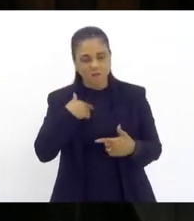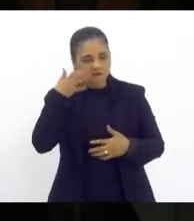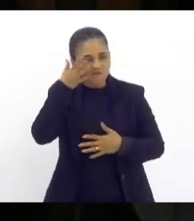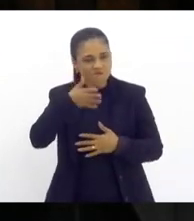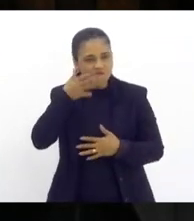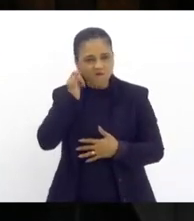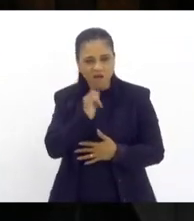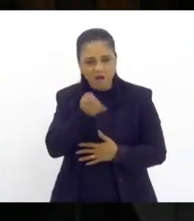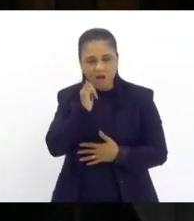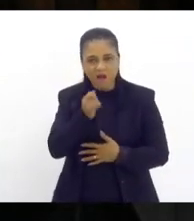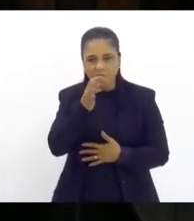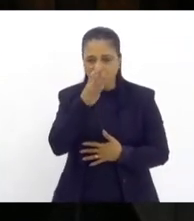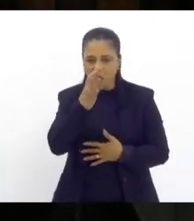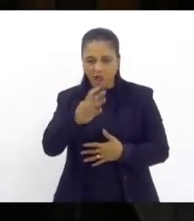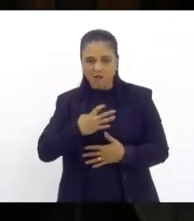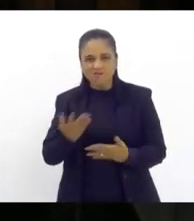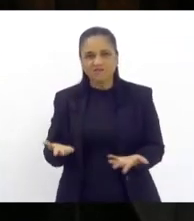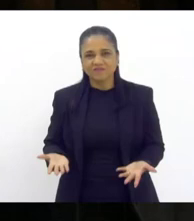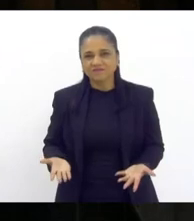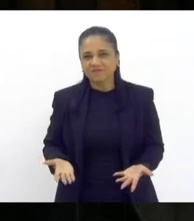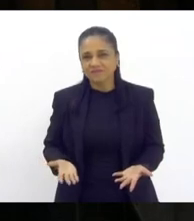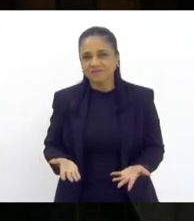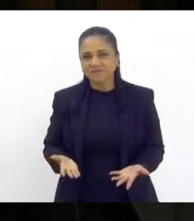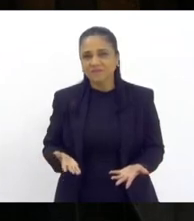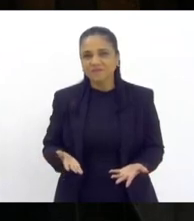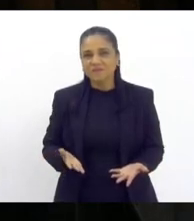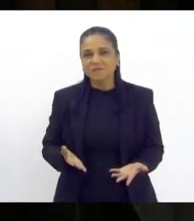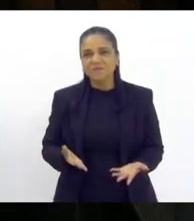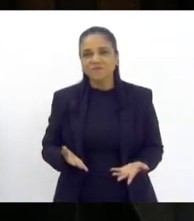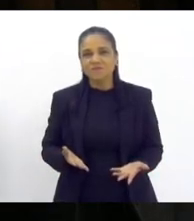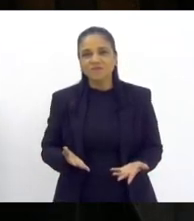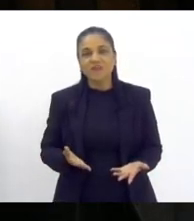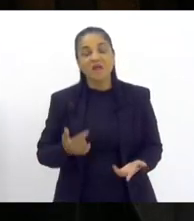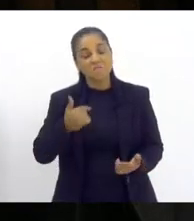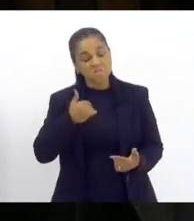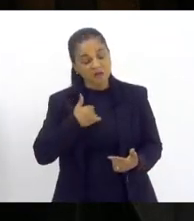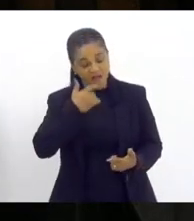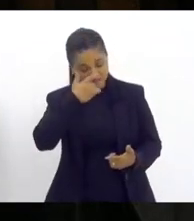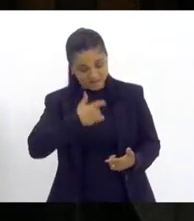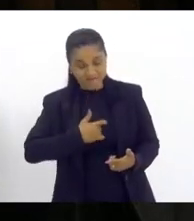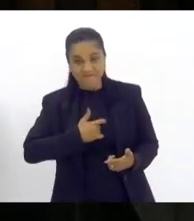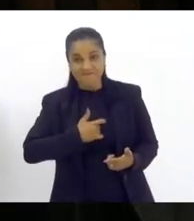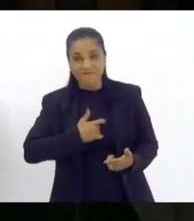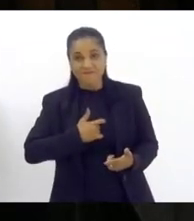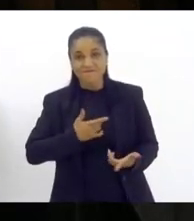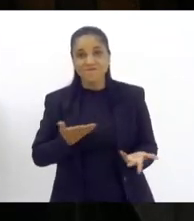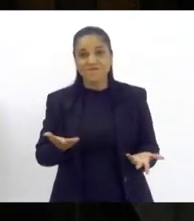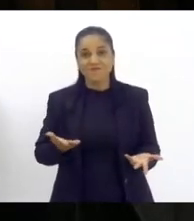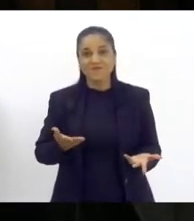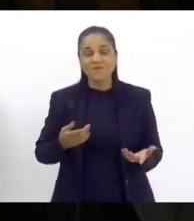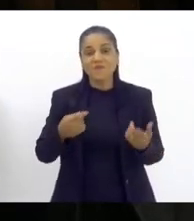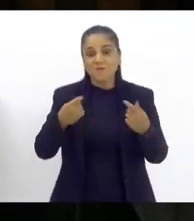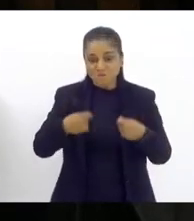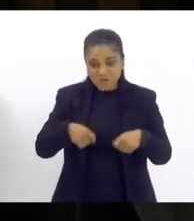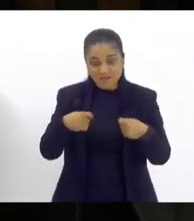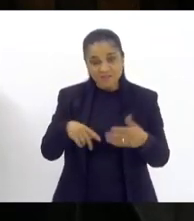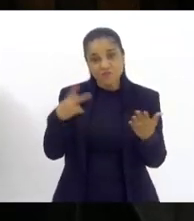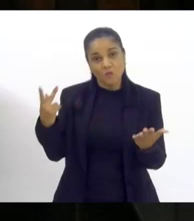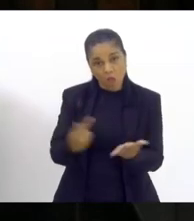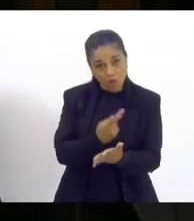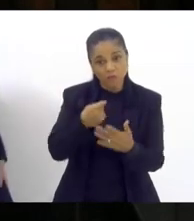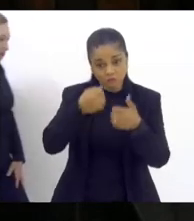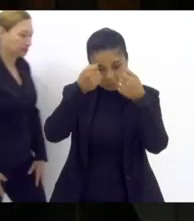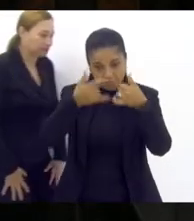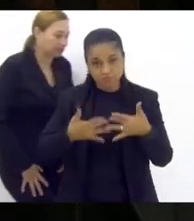forma caluniosa, mas que eu me permito trazer à colação aqui algo que está acontecendo e é real